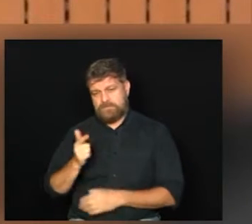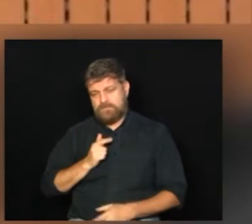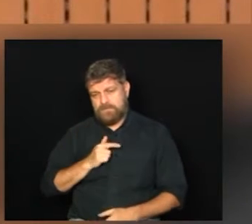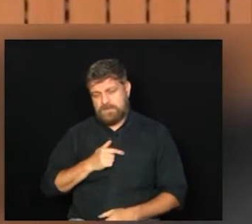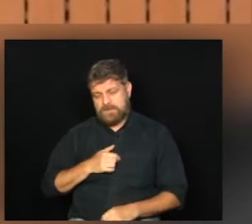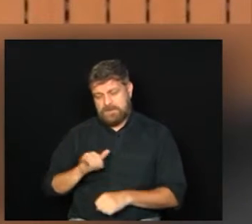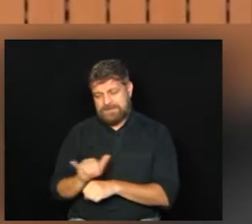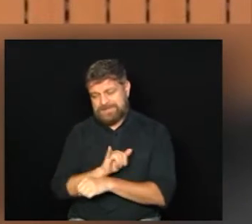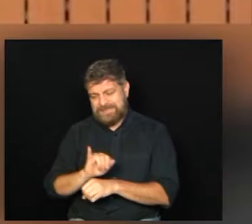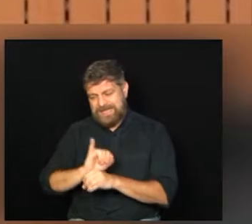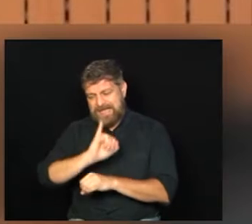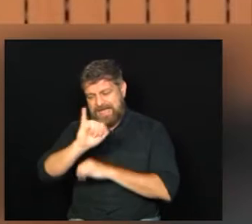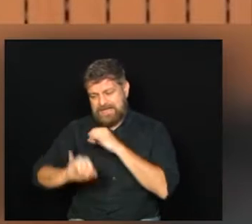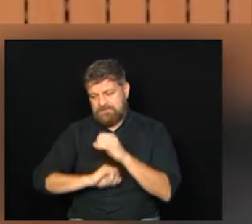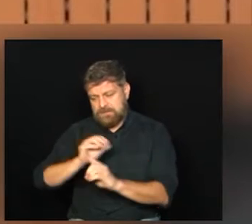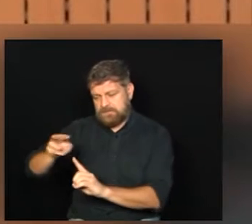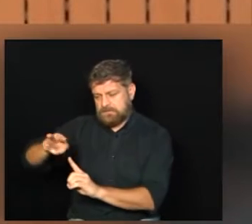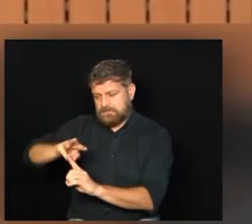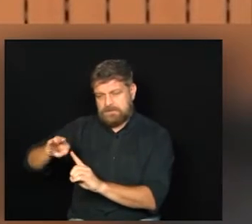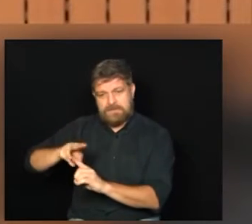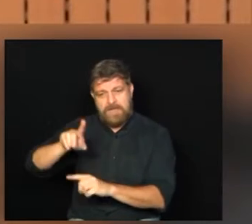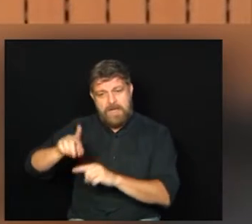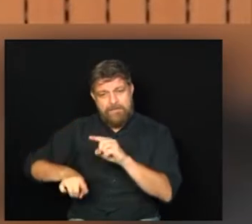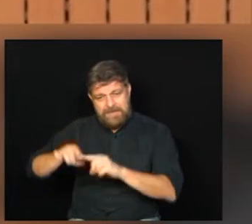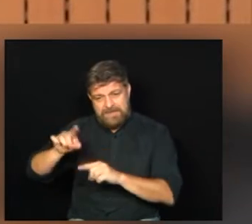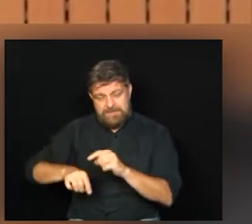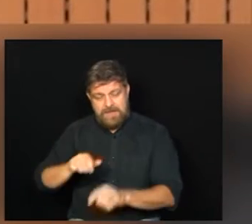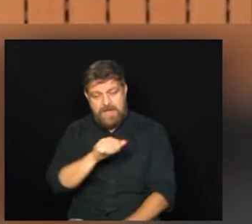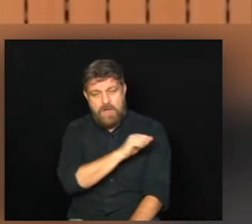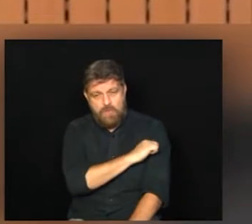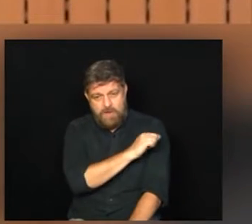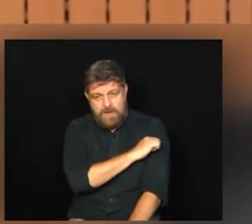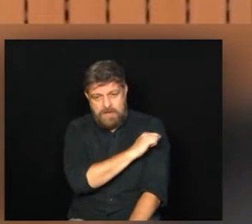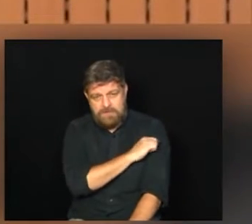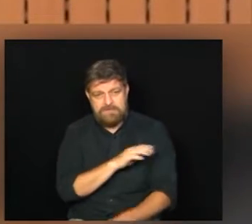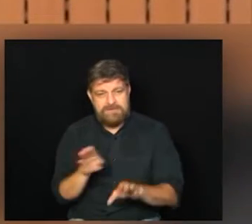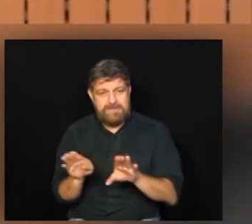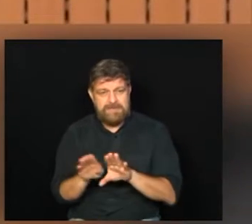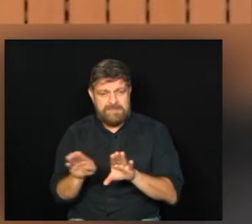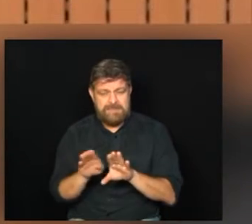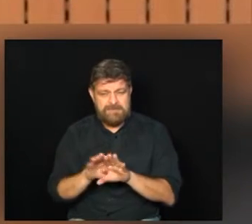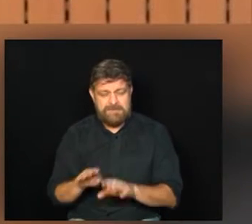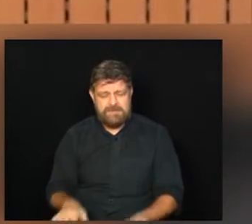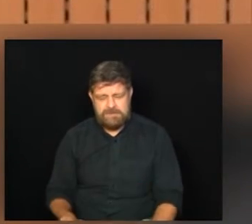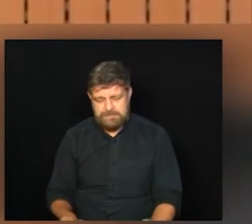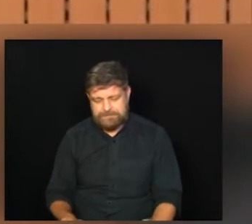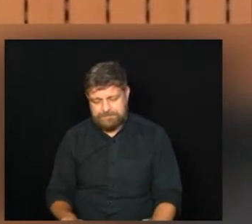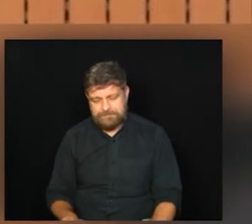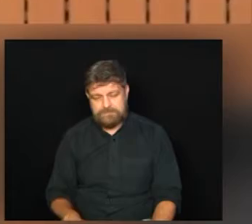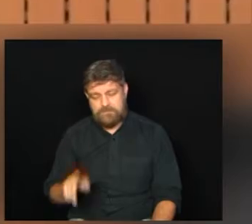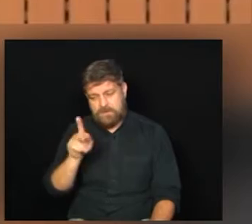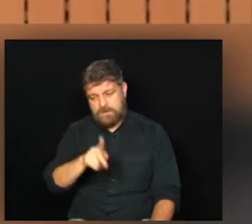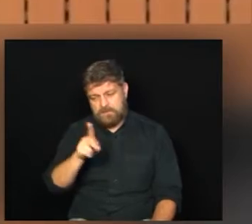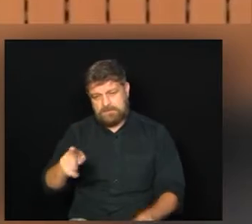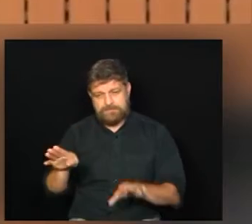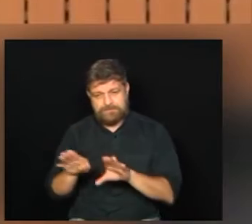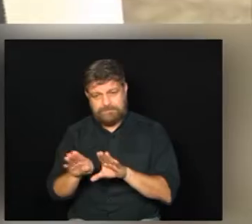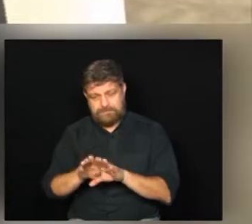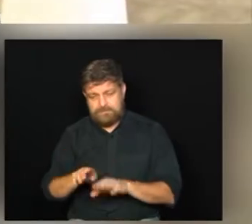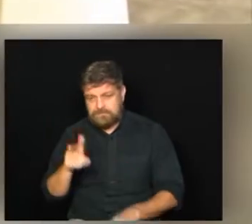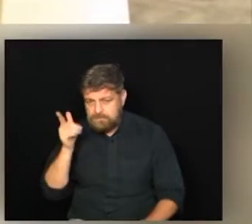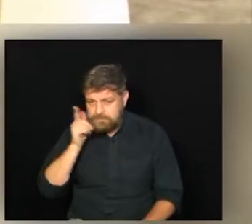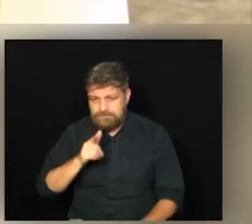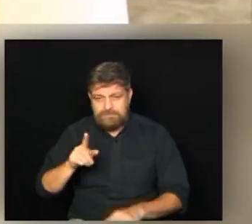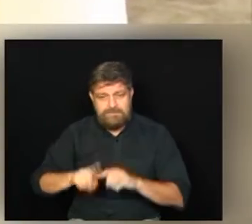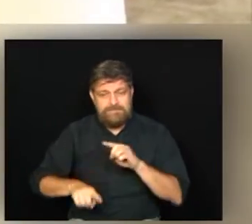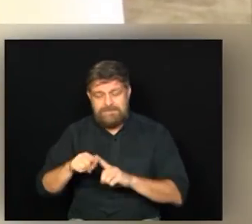plataformas, internet e equipamentos para os estudantes, para as estudantes, professores e professoras.